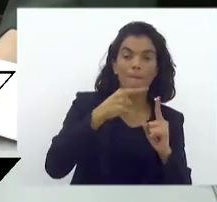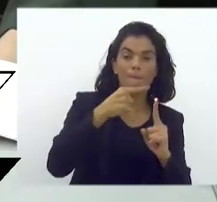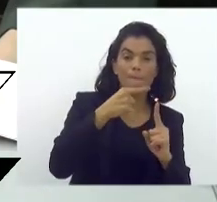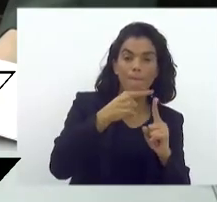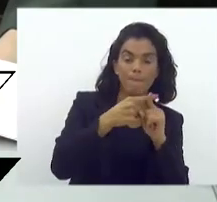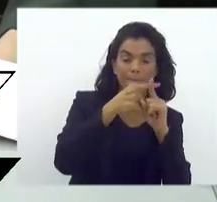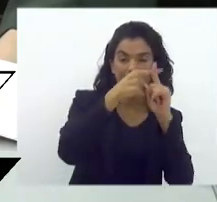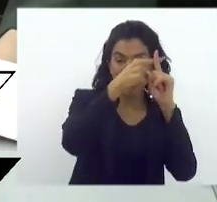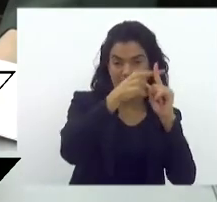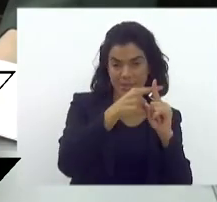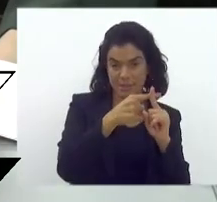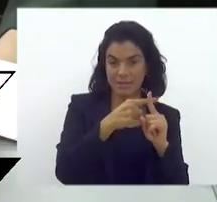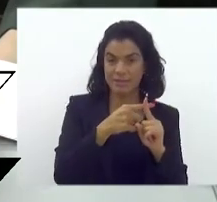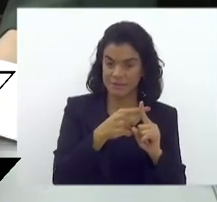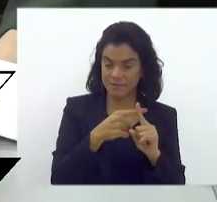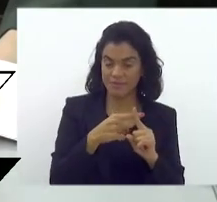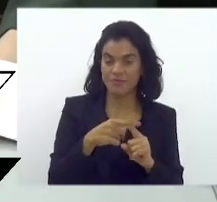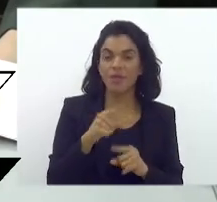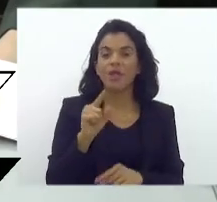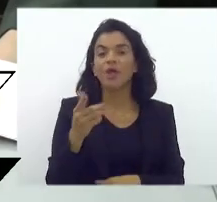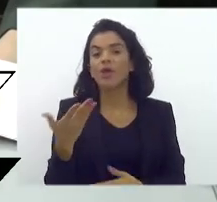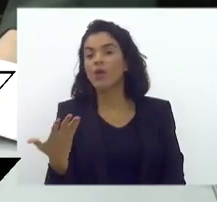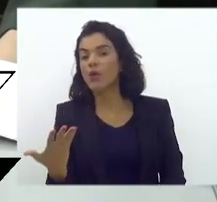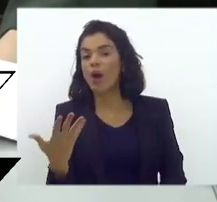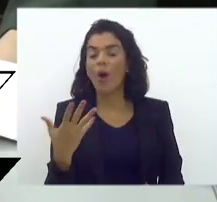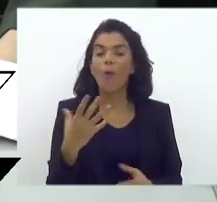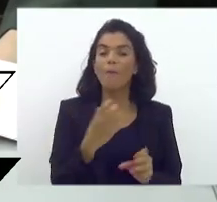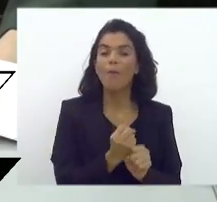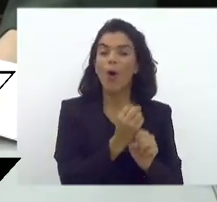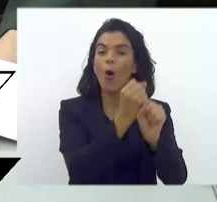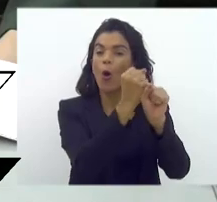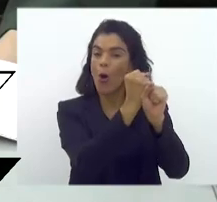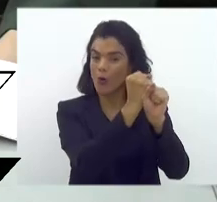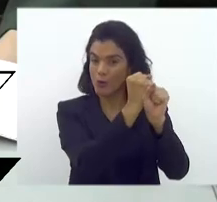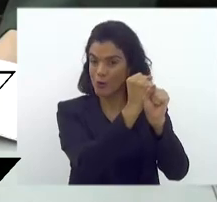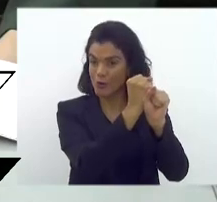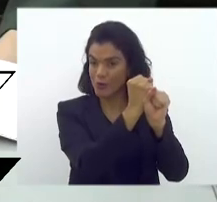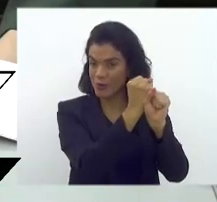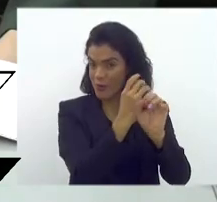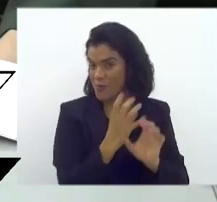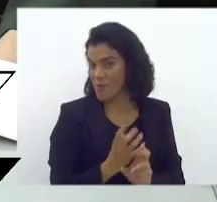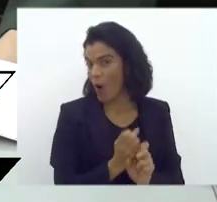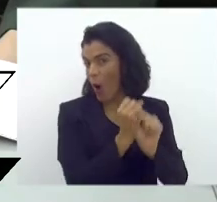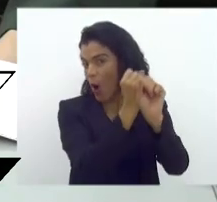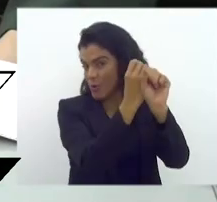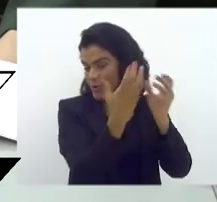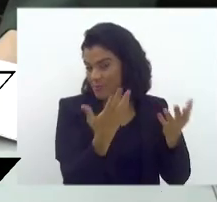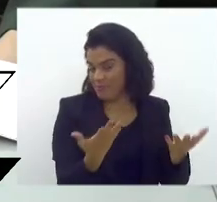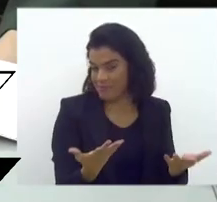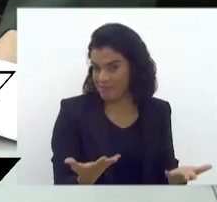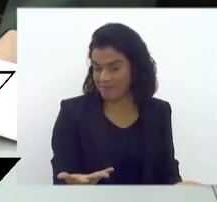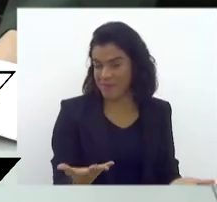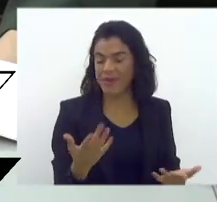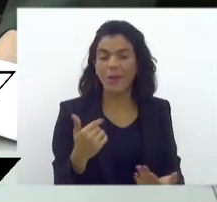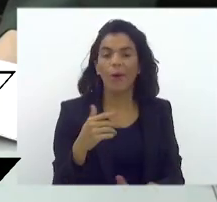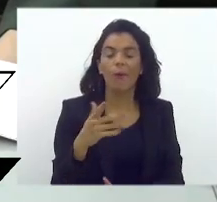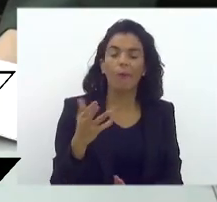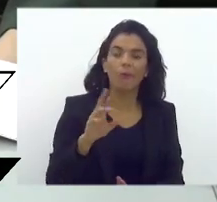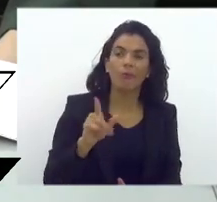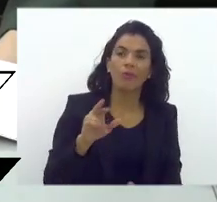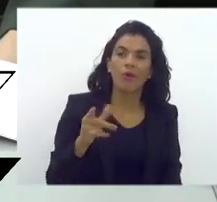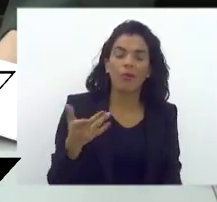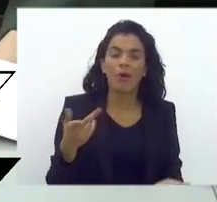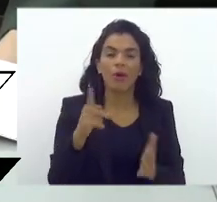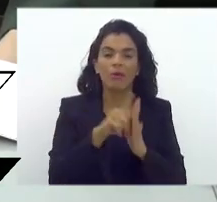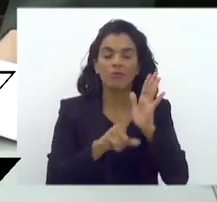punição cabe àquele que se torna devedor contumaz. Então,